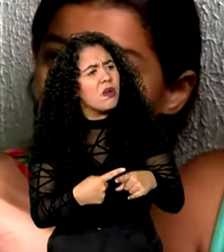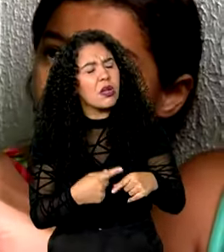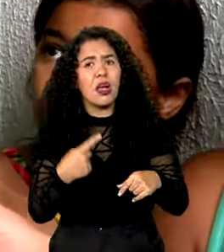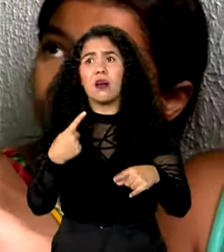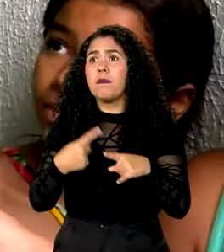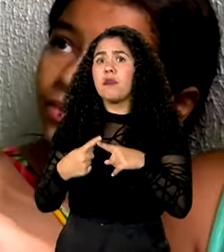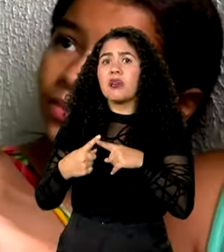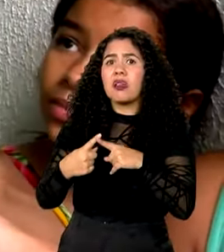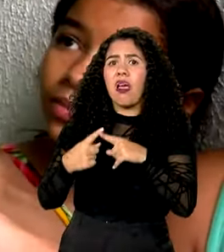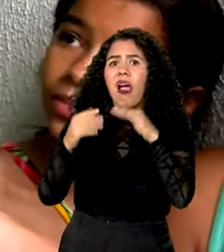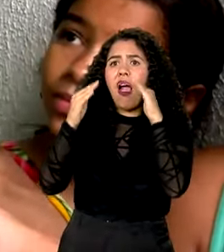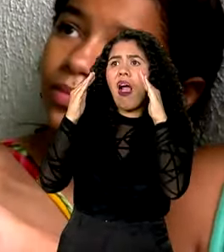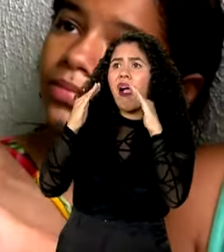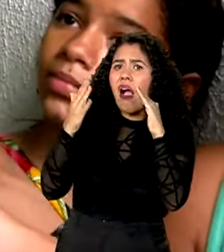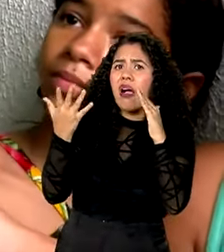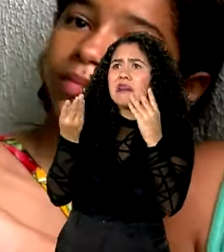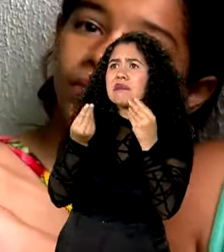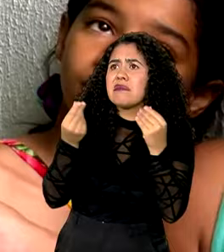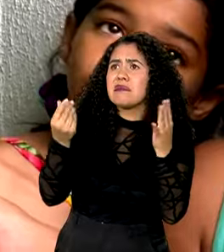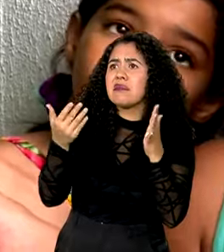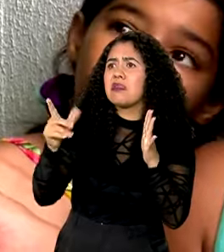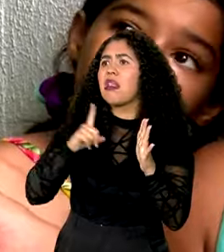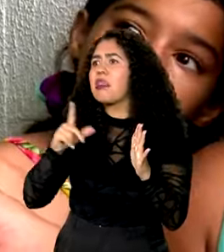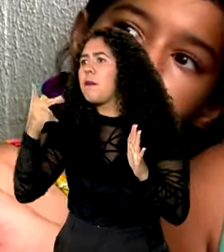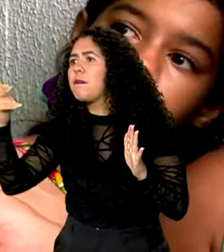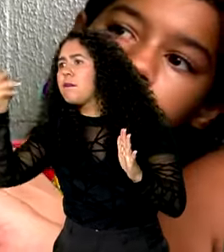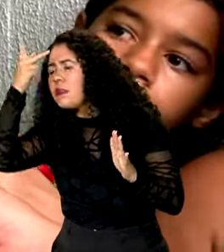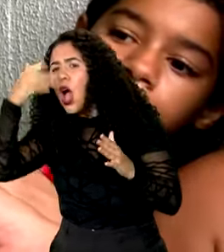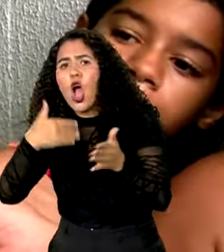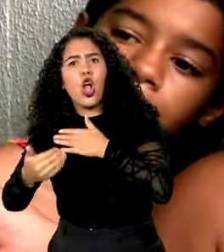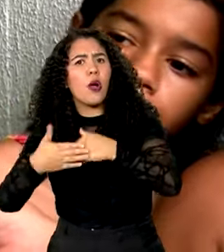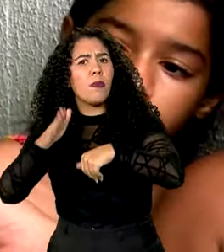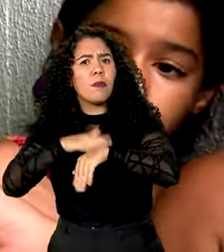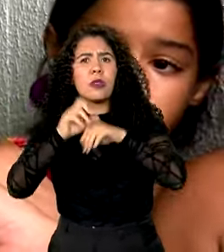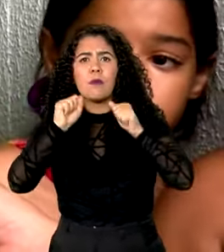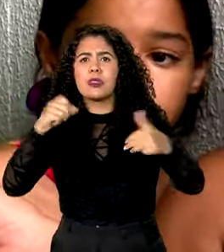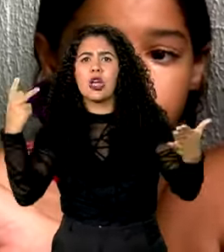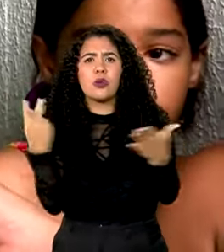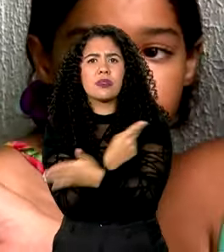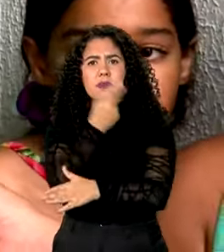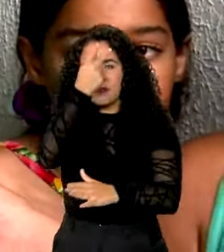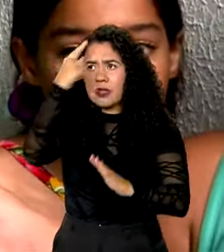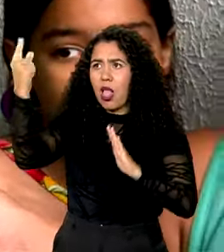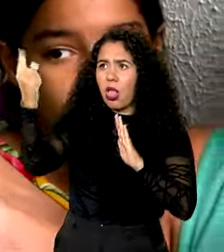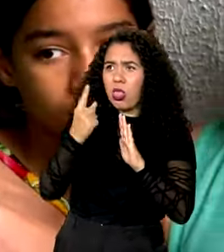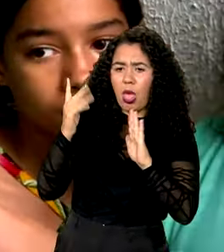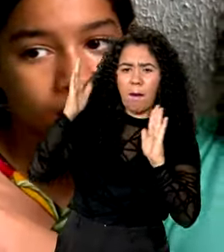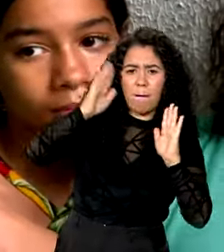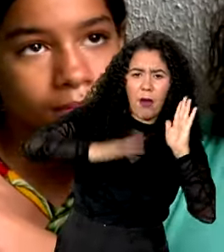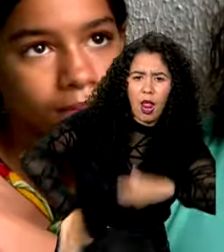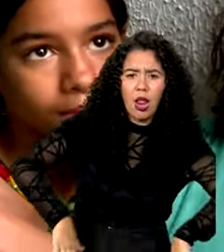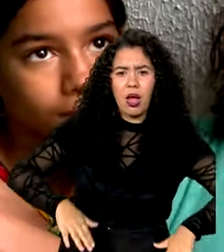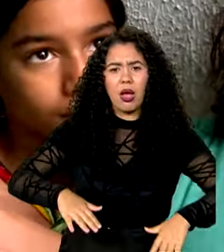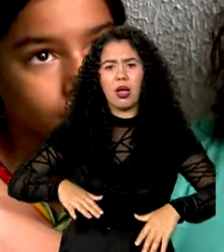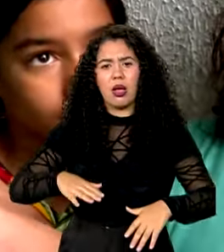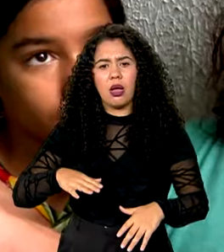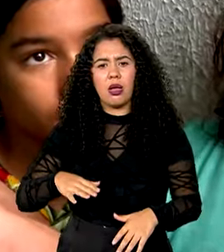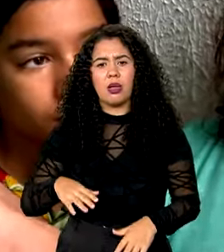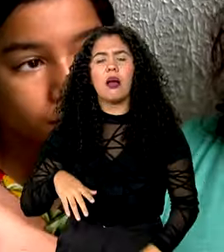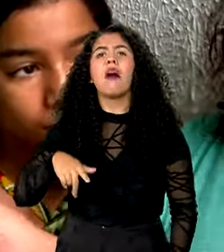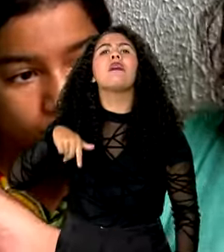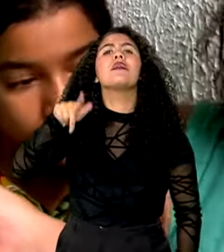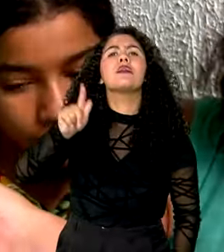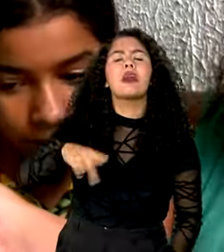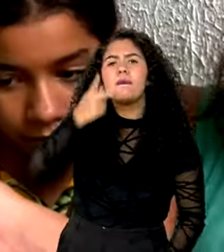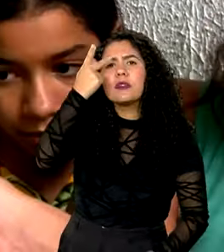casa está se rachando. De dentro dá para ver o lado de fora. Então, qualquer momento ela pode desabar e cair todo mundo dentro da maré, morrer todo mundo. Quem é que mora lá hoje em